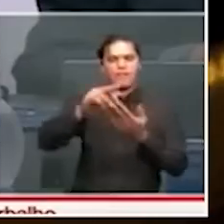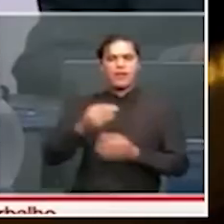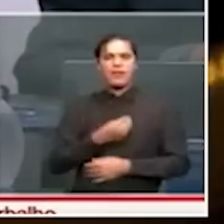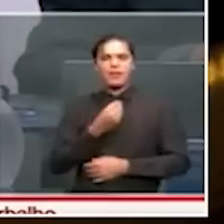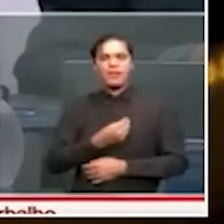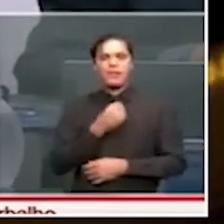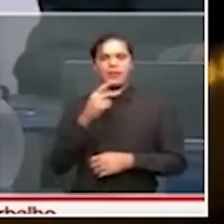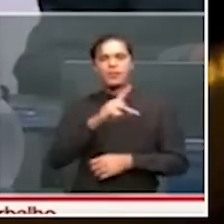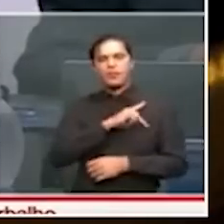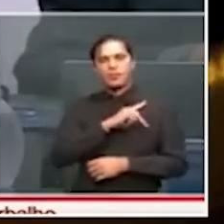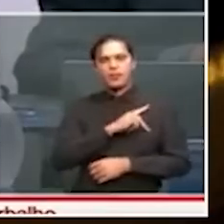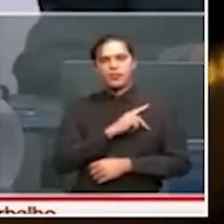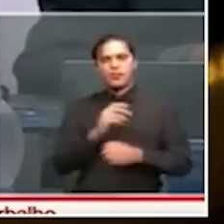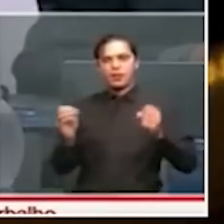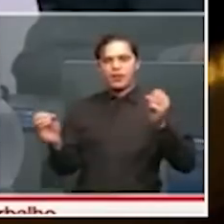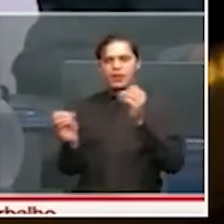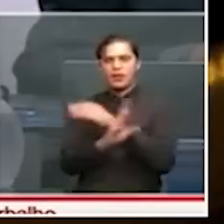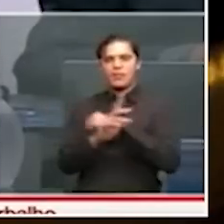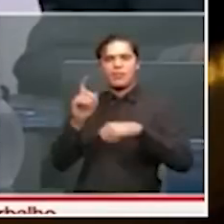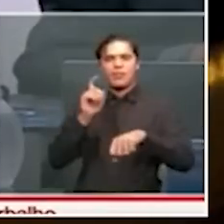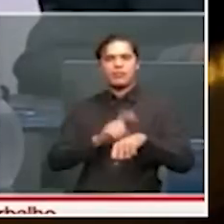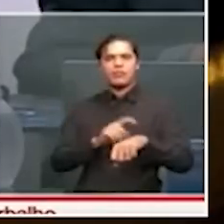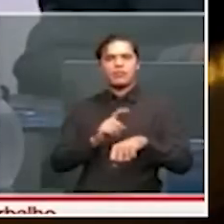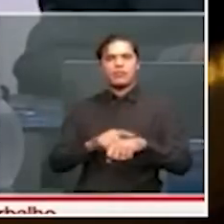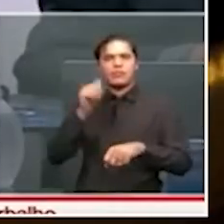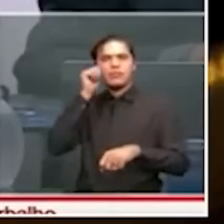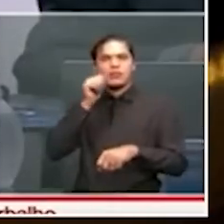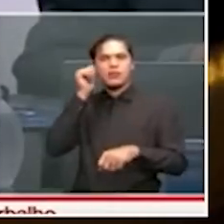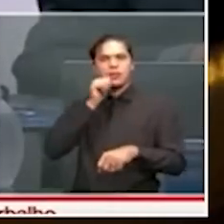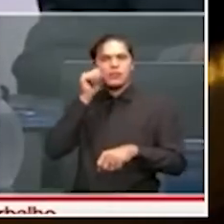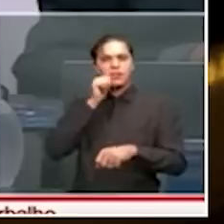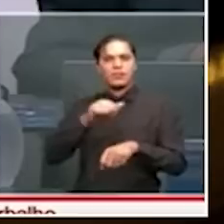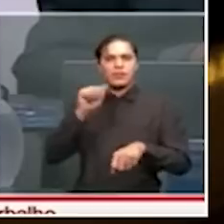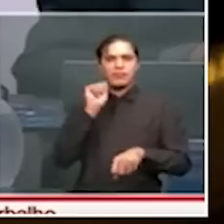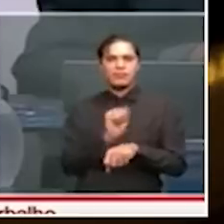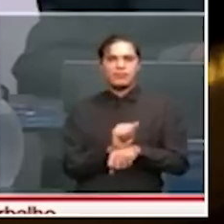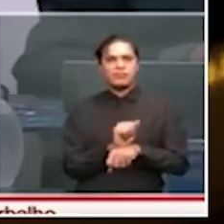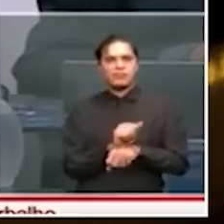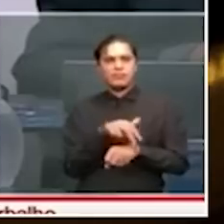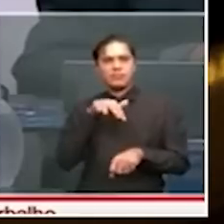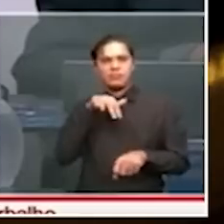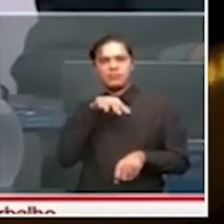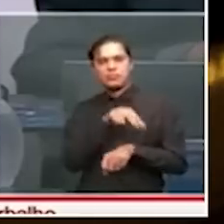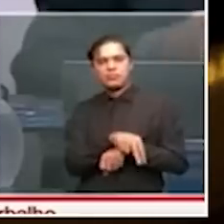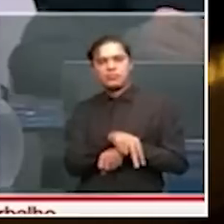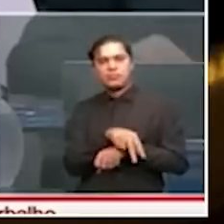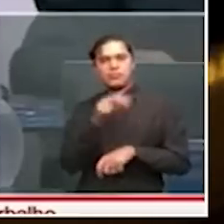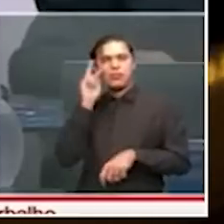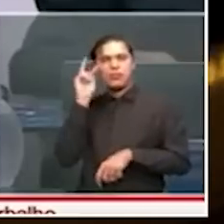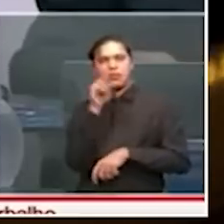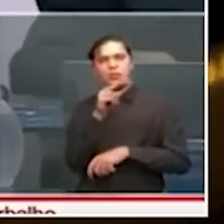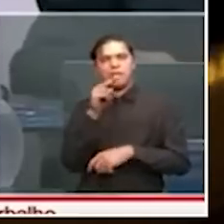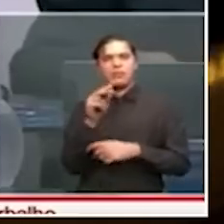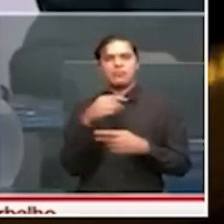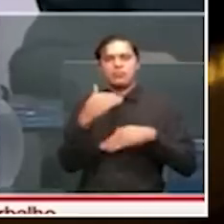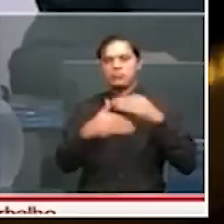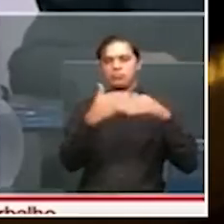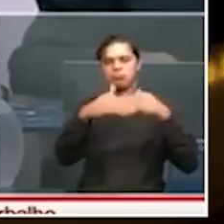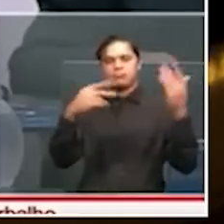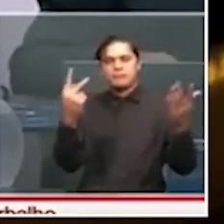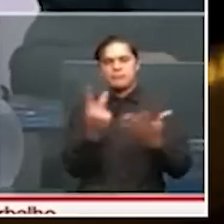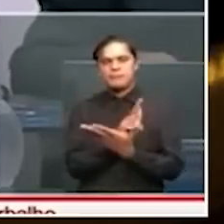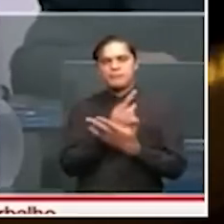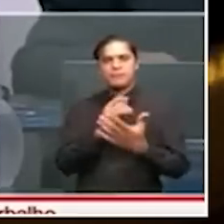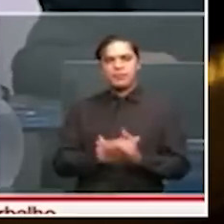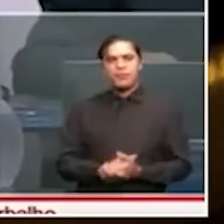ela era para os deputados na sabatina e disse que depois que o nome dela foi indicado, ela foi muito perseguida. Foi no Dia da Mulher, inclusive, que ela